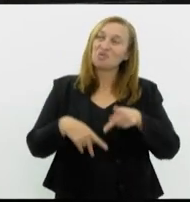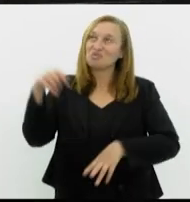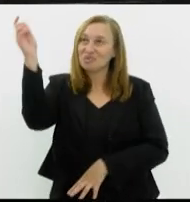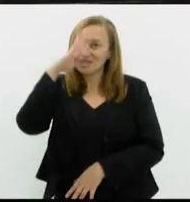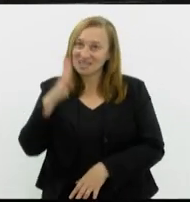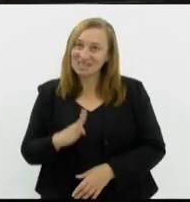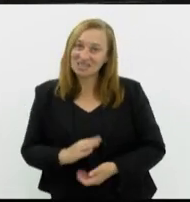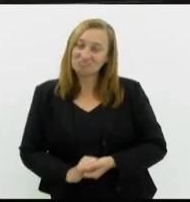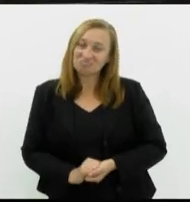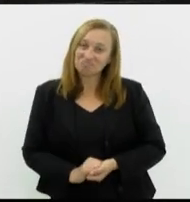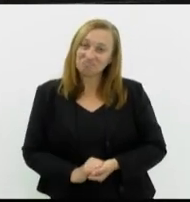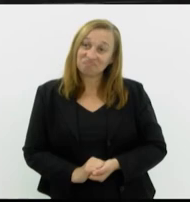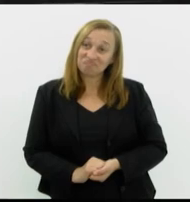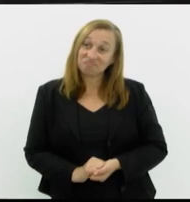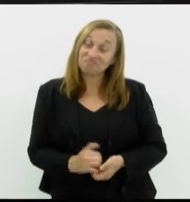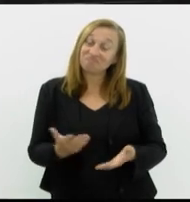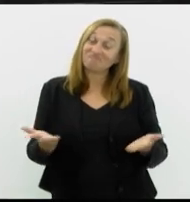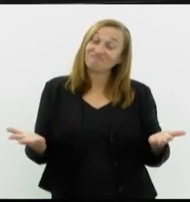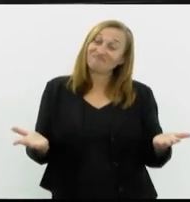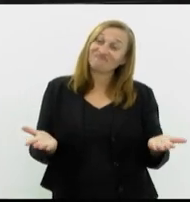brasileira.